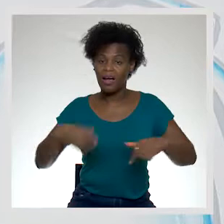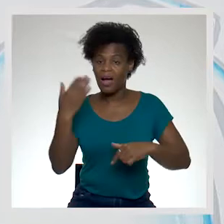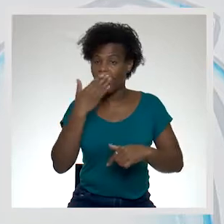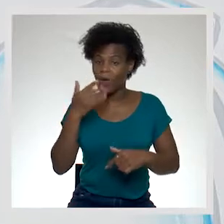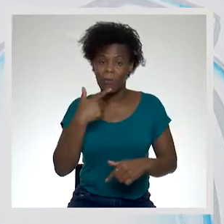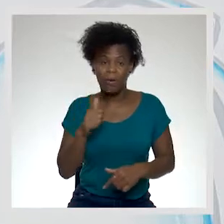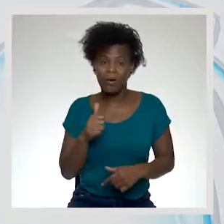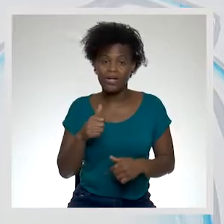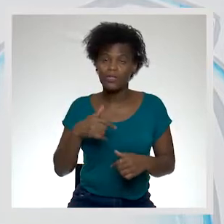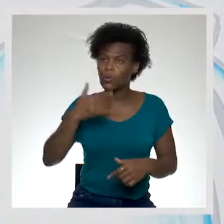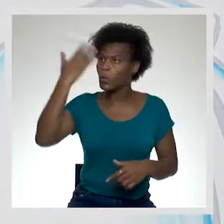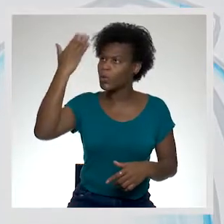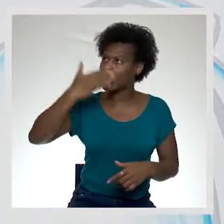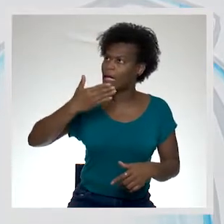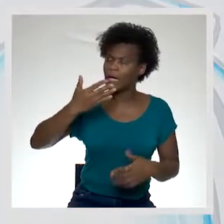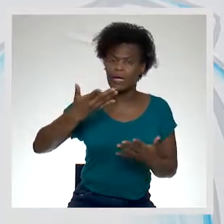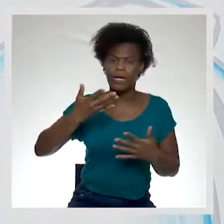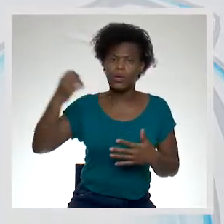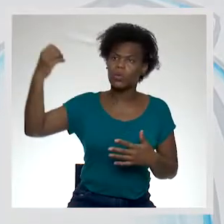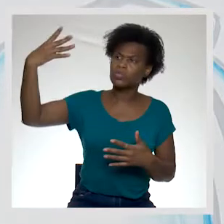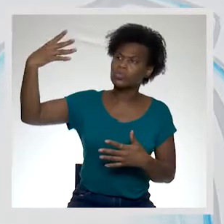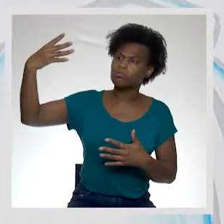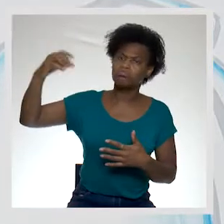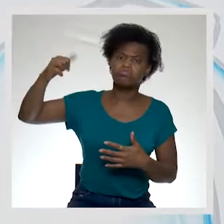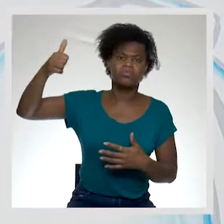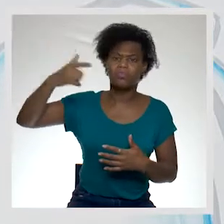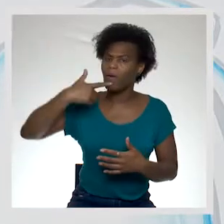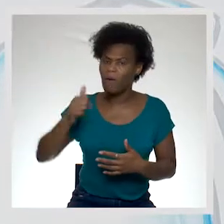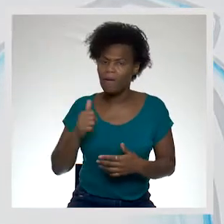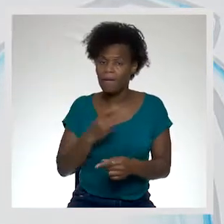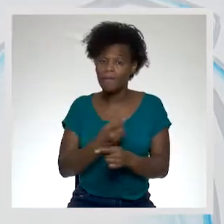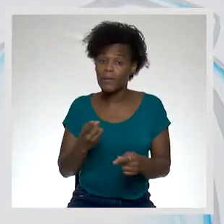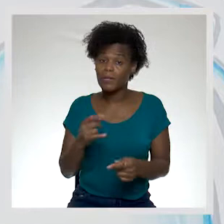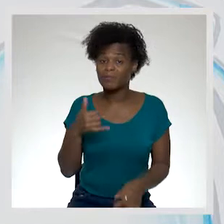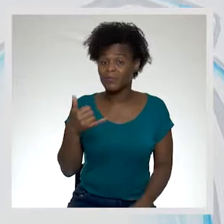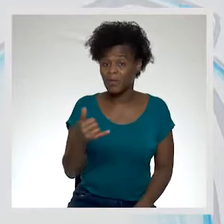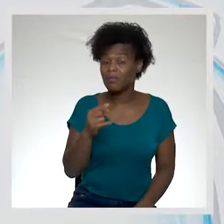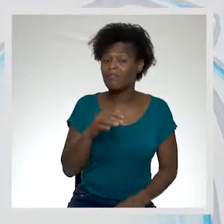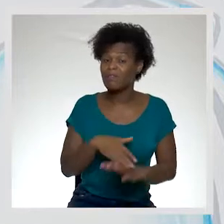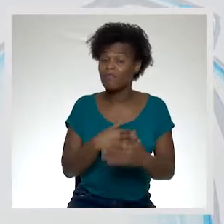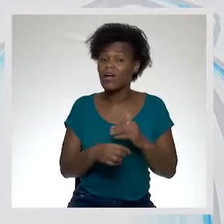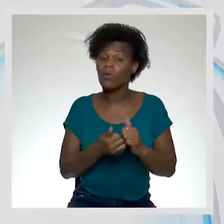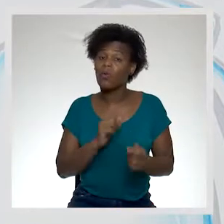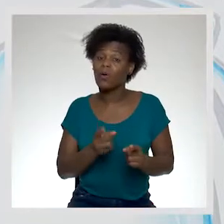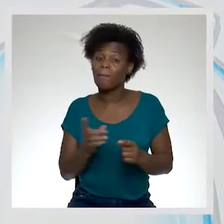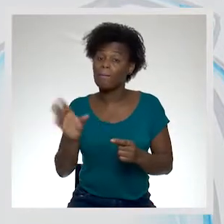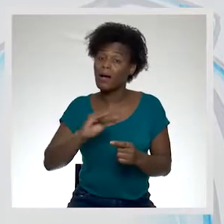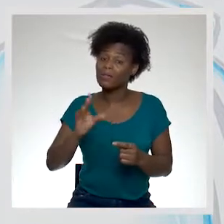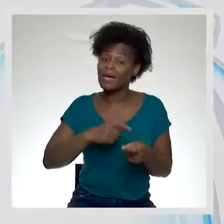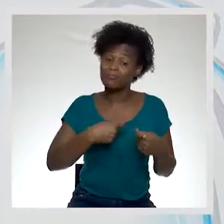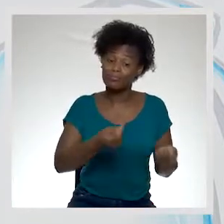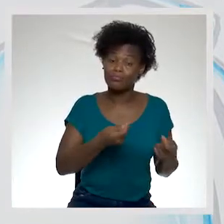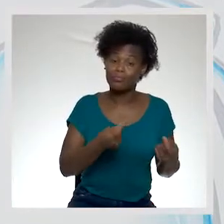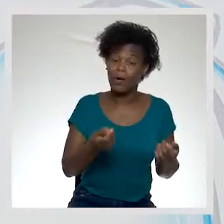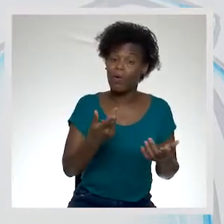devemos ter durante o dia as luzes acesas, porque isso leva com que houve mais consumo. Havendo